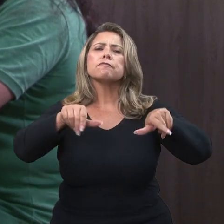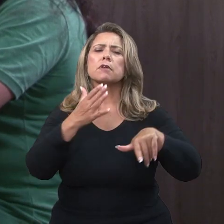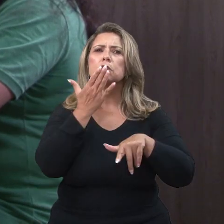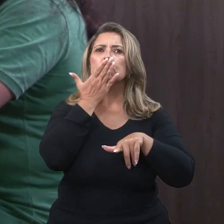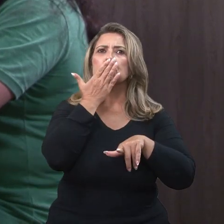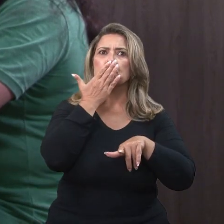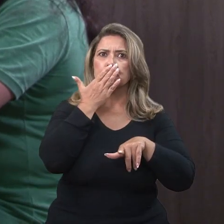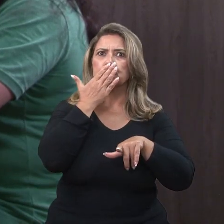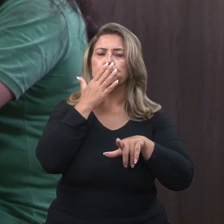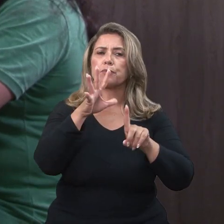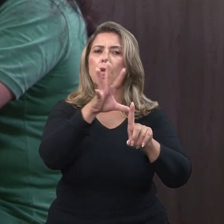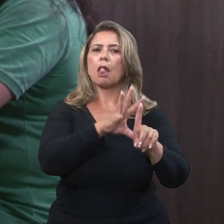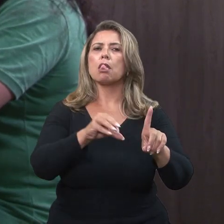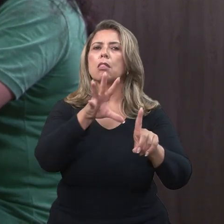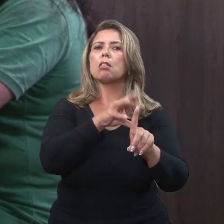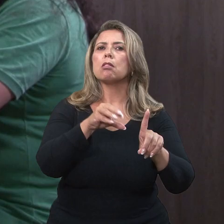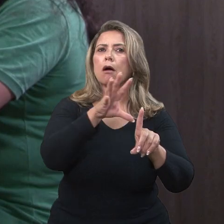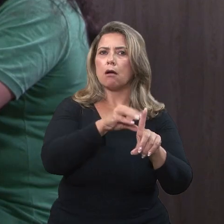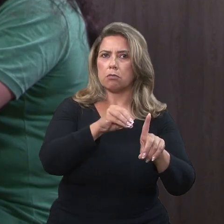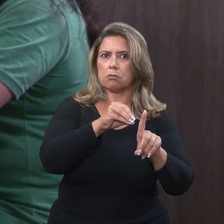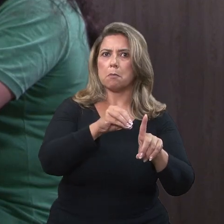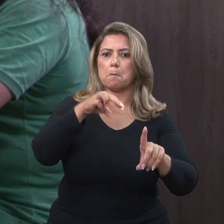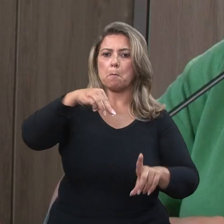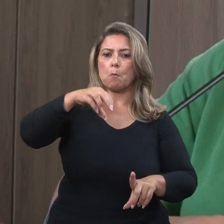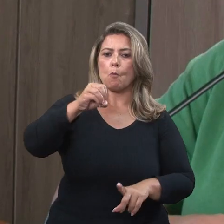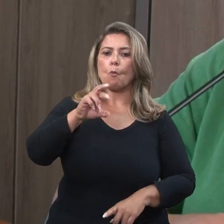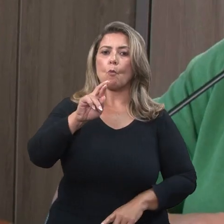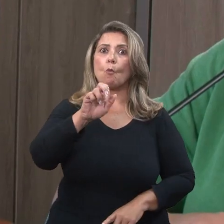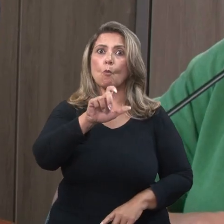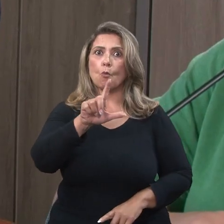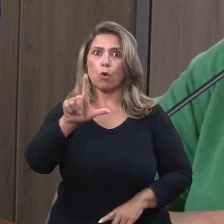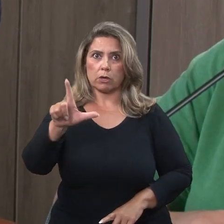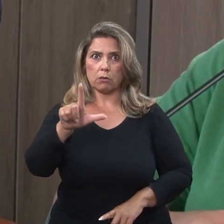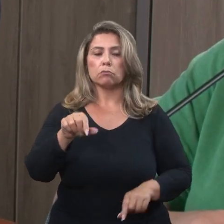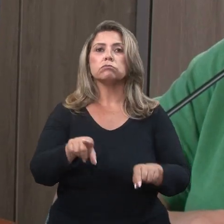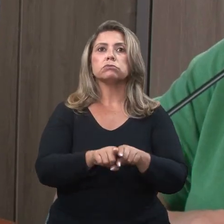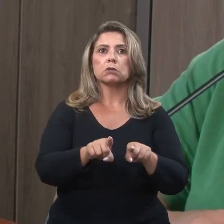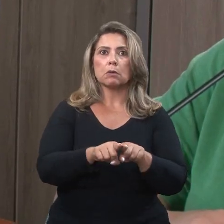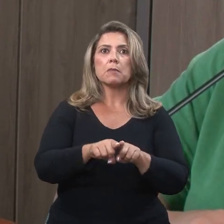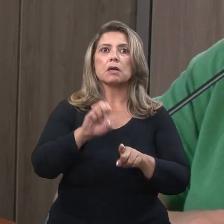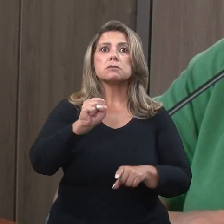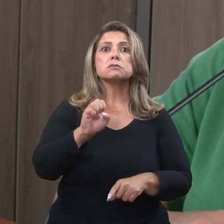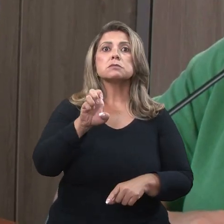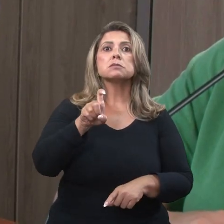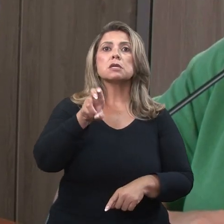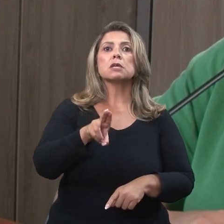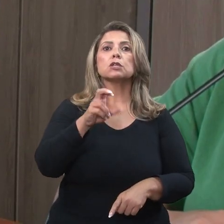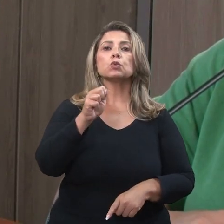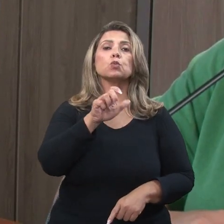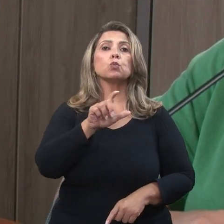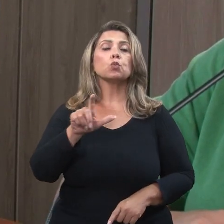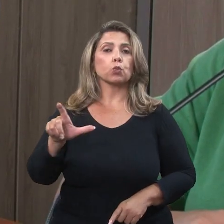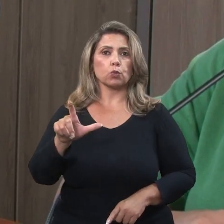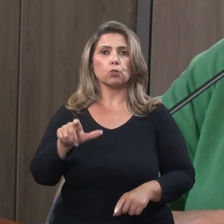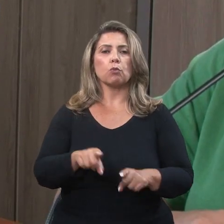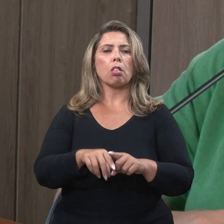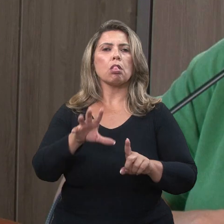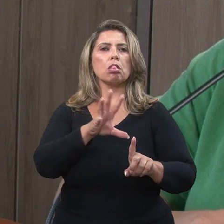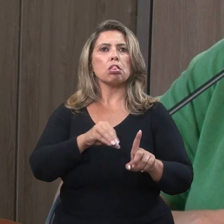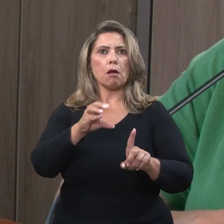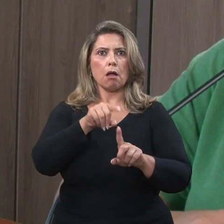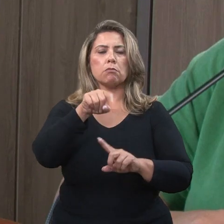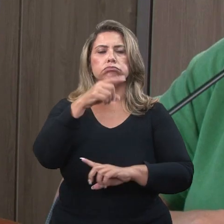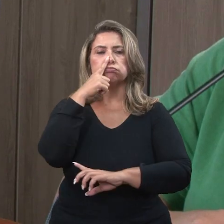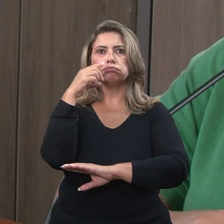um assédio moral e pode ser um assédio sexual, que é muito comum e é um assédio muito